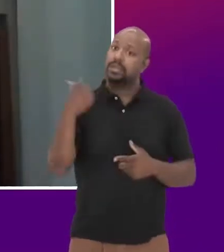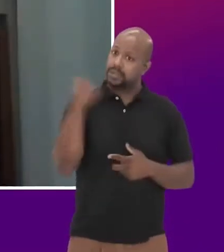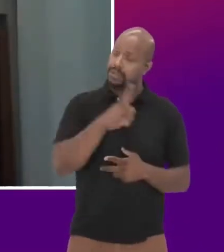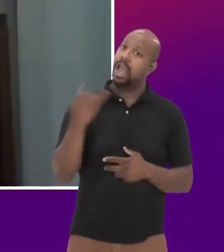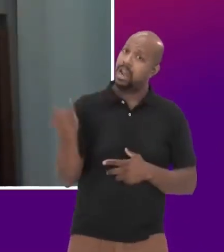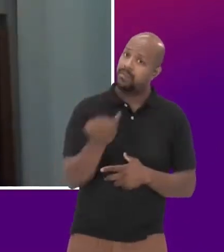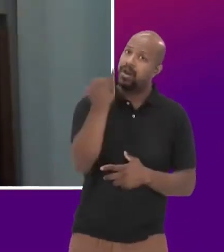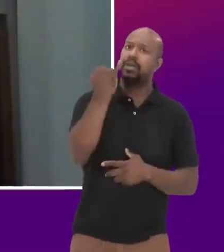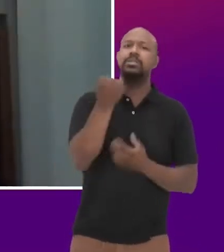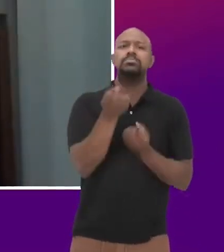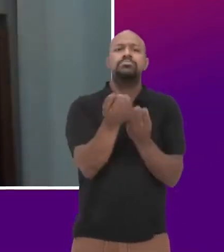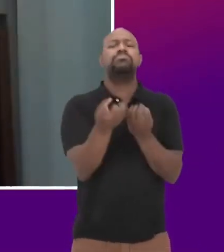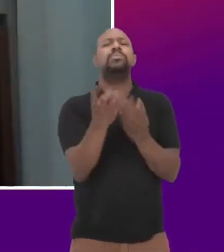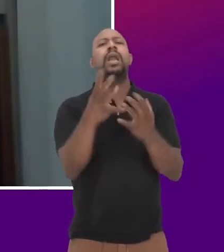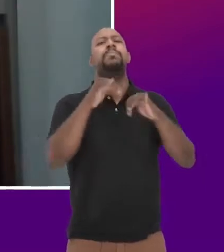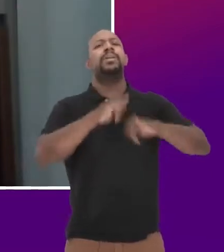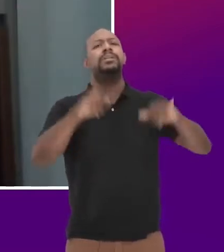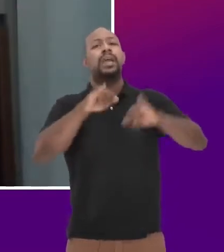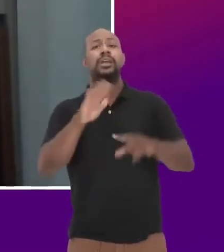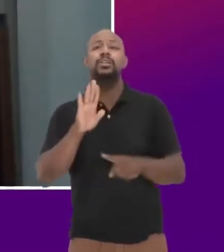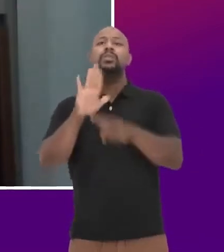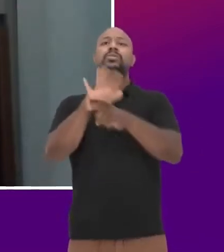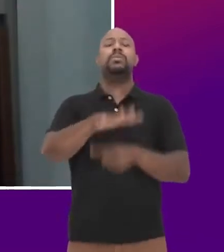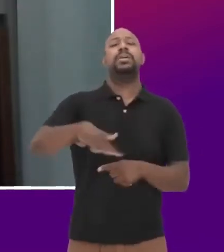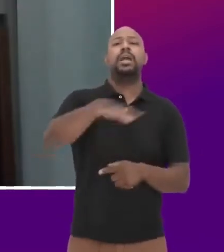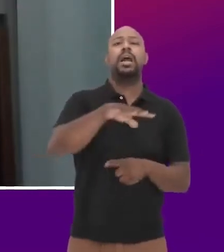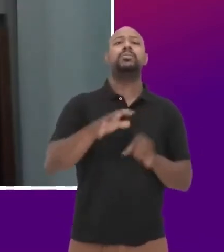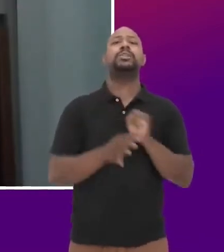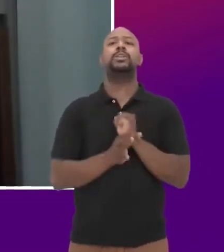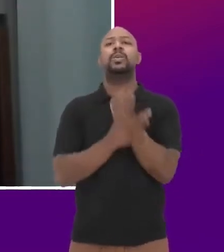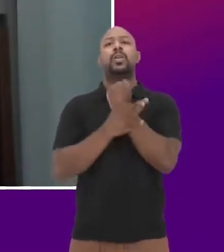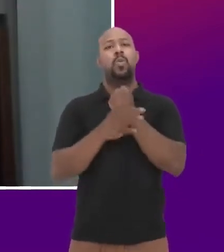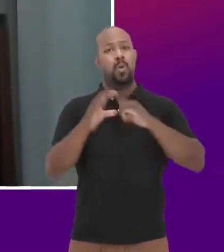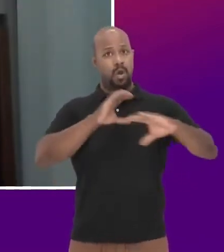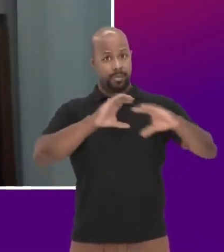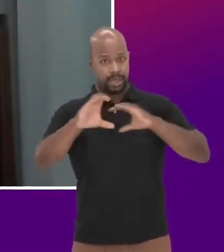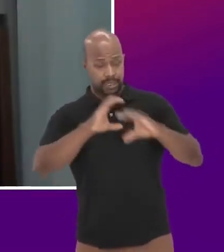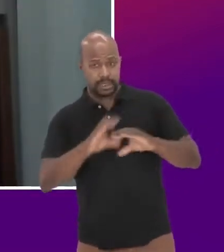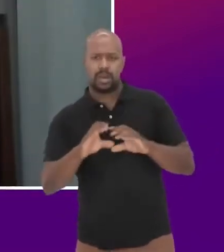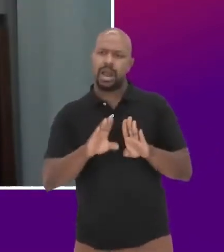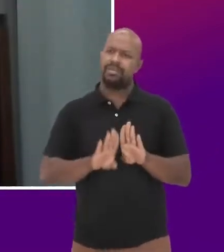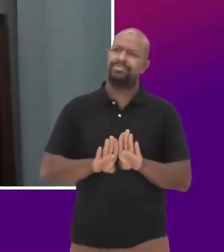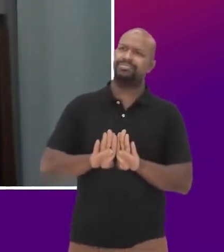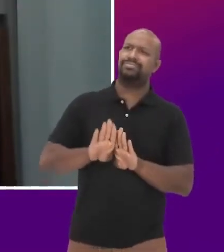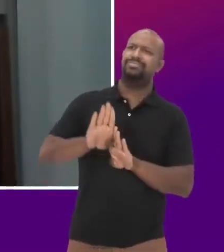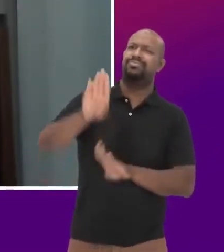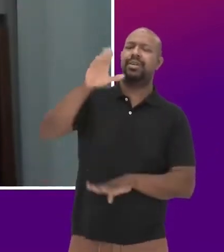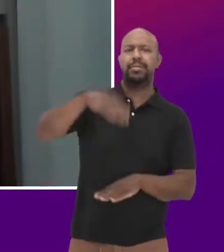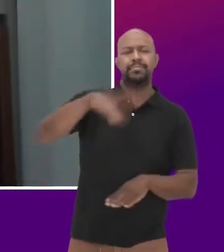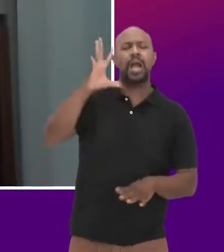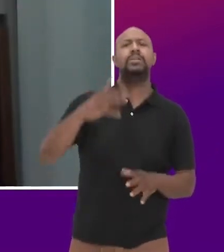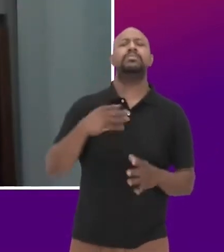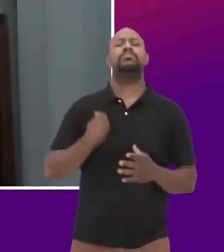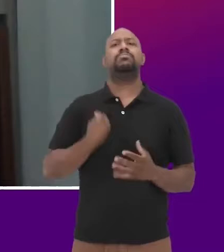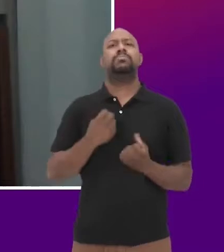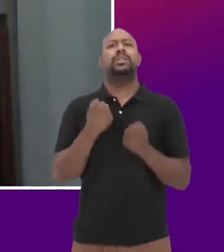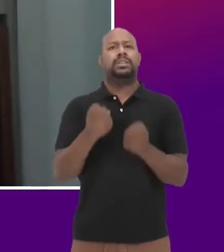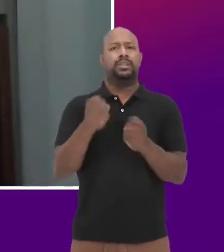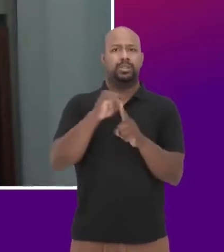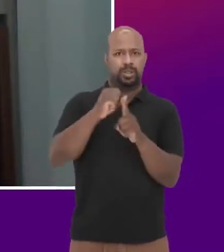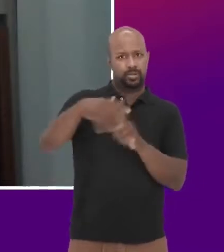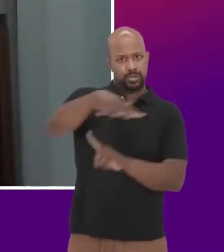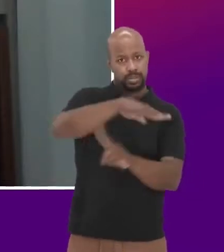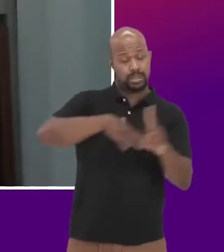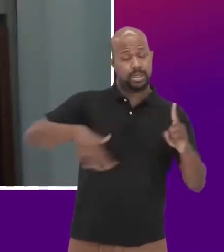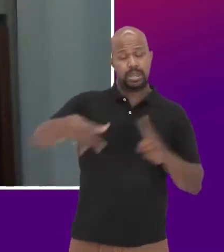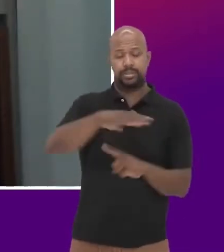relevante e passar a mensagem e ajudar o mercado segurador com a comunicação a evoluir e estar mais presente na sociedade.